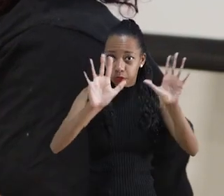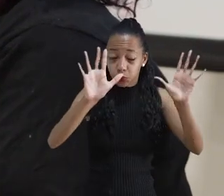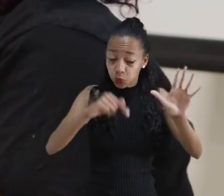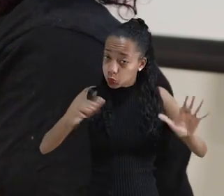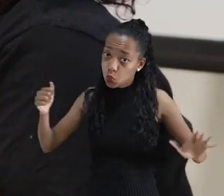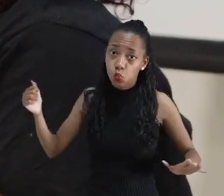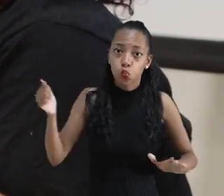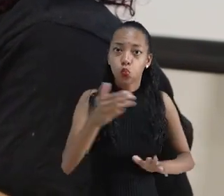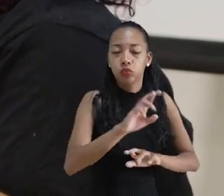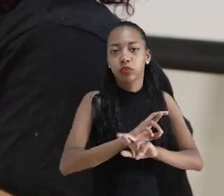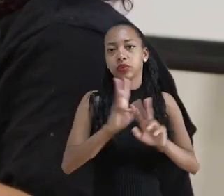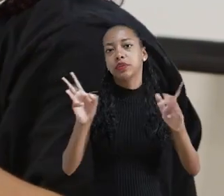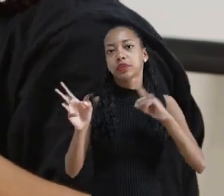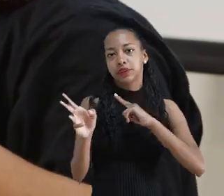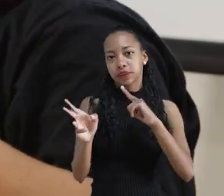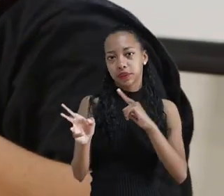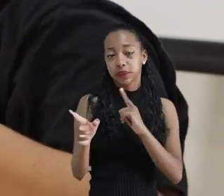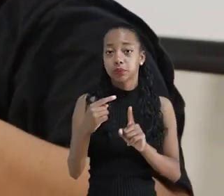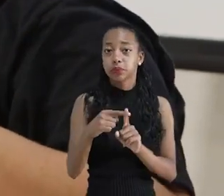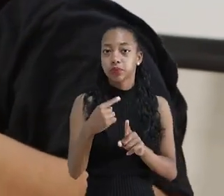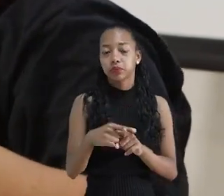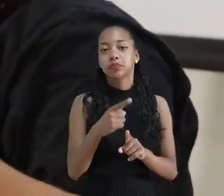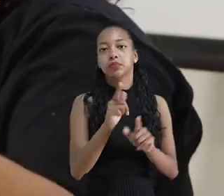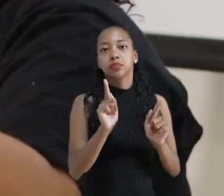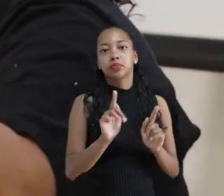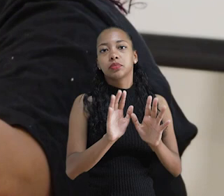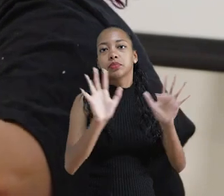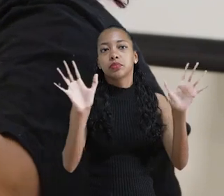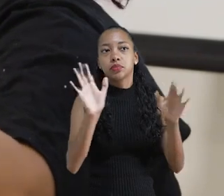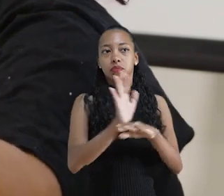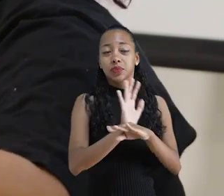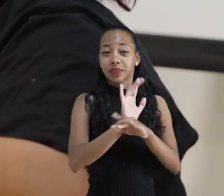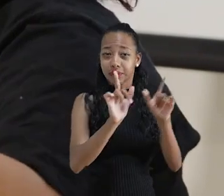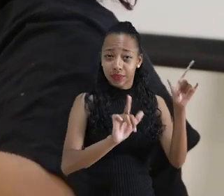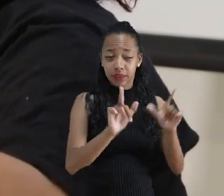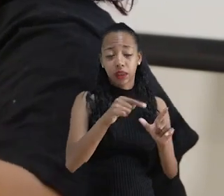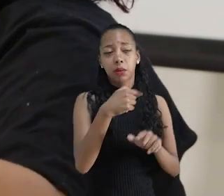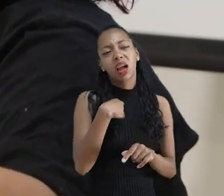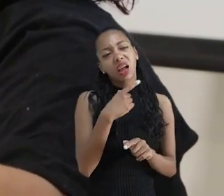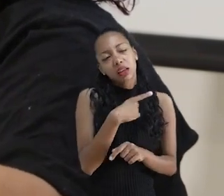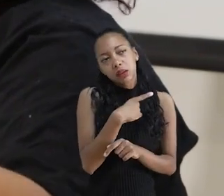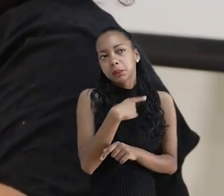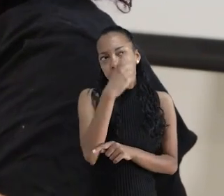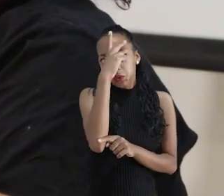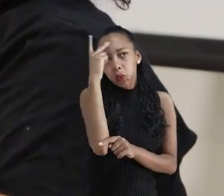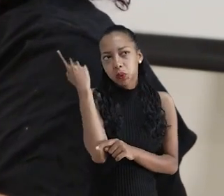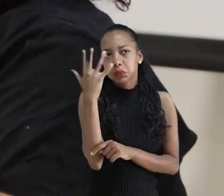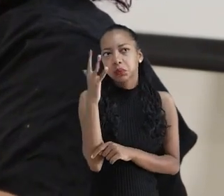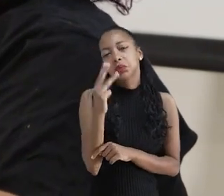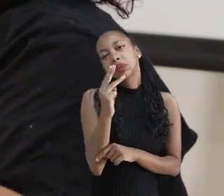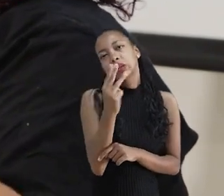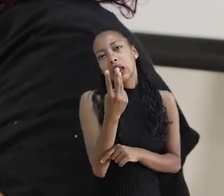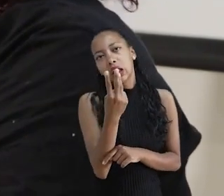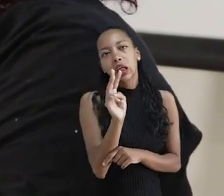antes dele você falava assim ah cinema em Guarulhos Ah eu acho que tem umas três pessoas lá que faz umas três